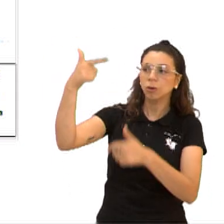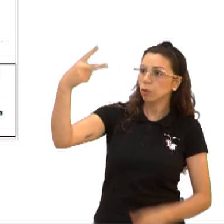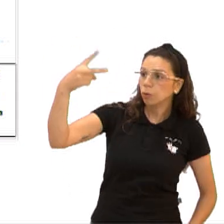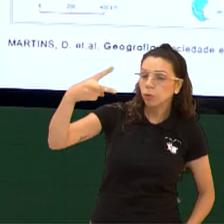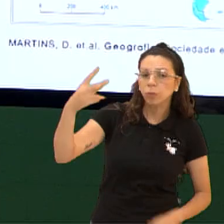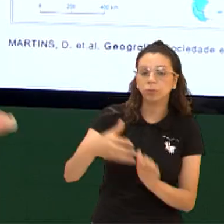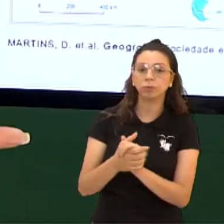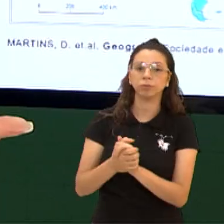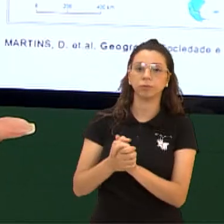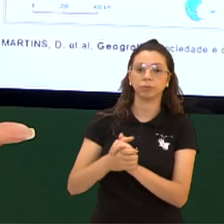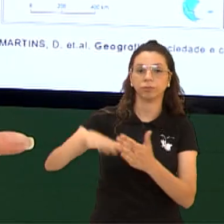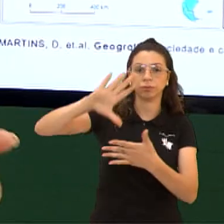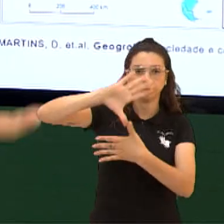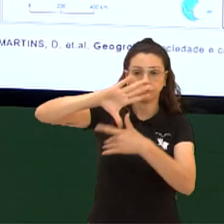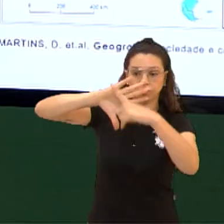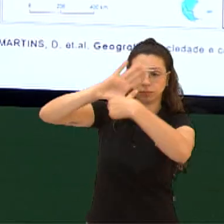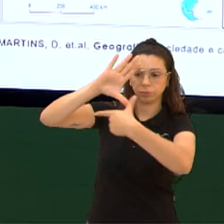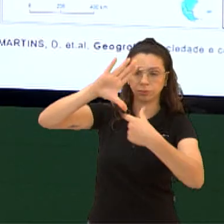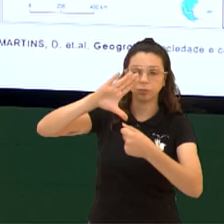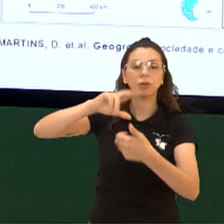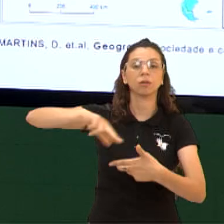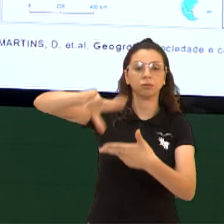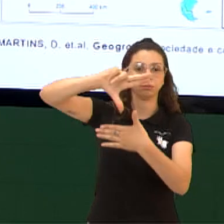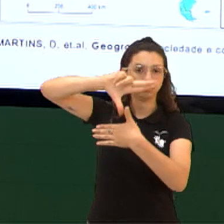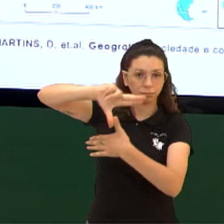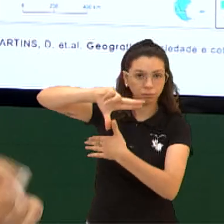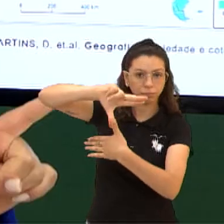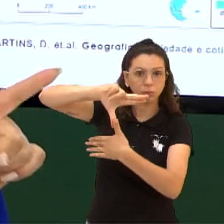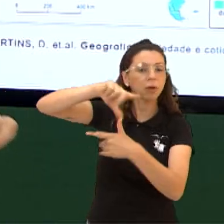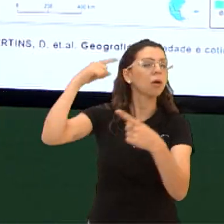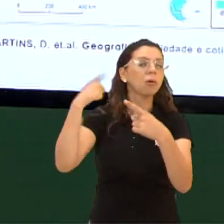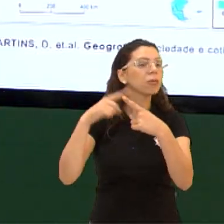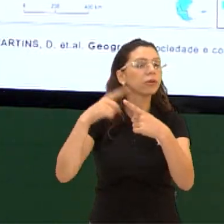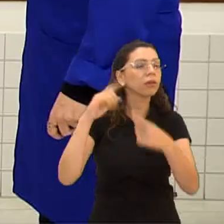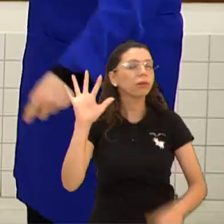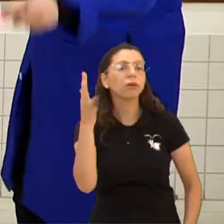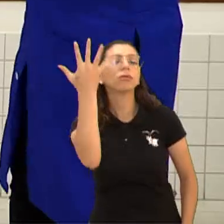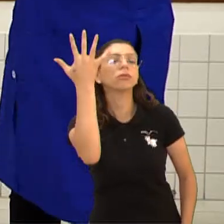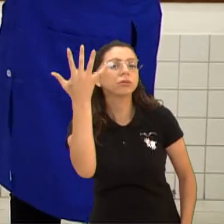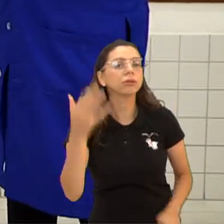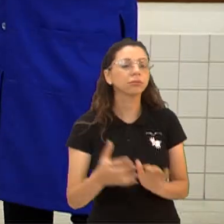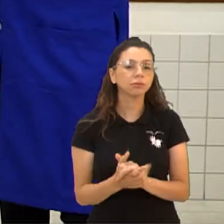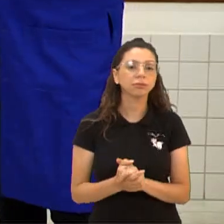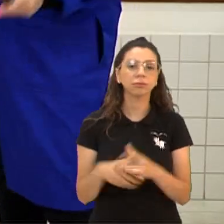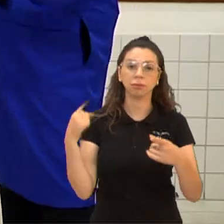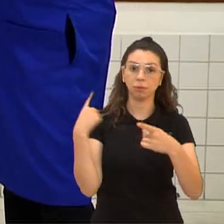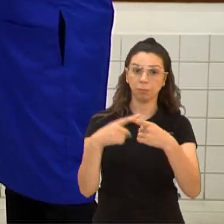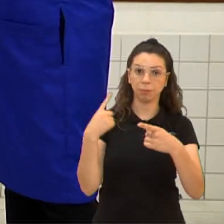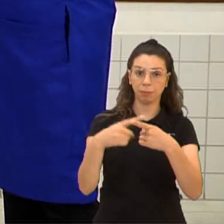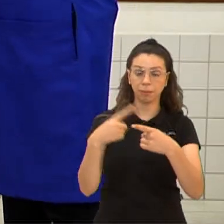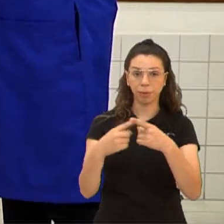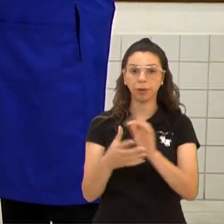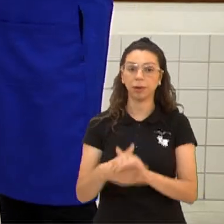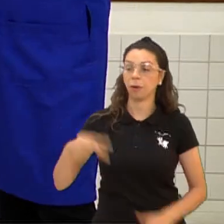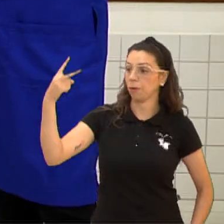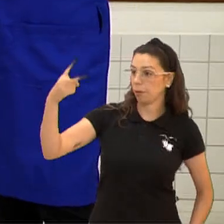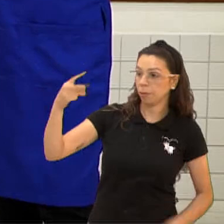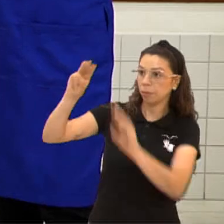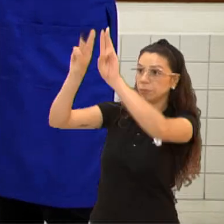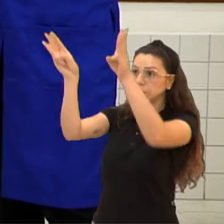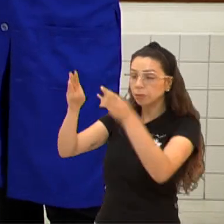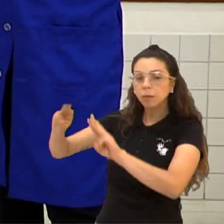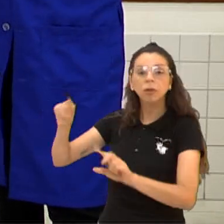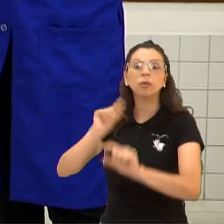a América Anglo-Saxônica e a América Latina. Por que isso acontece, professora Joyce? Porque no mapinha 2 nós